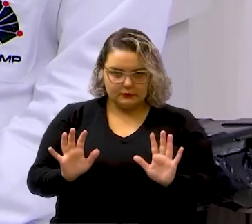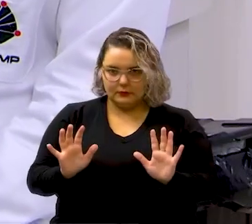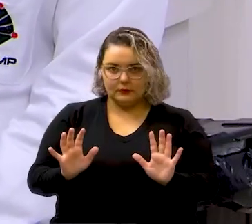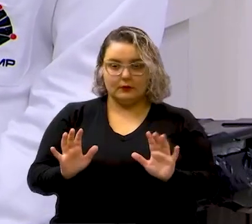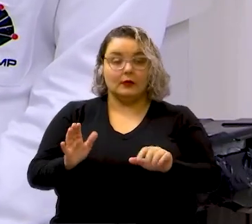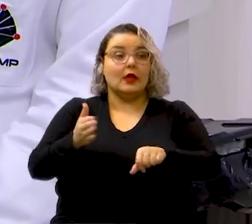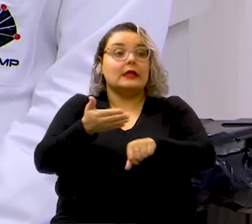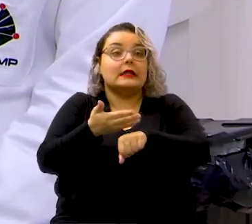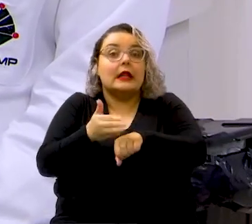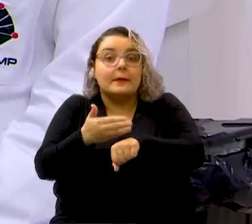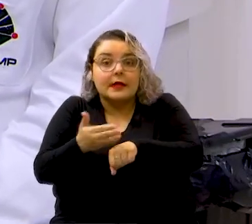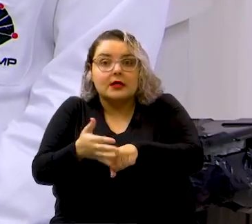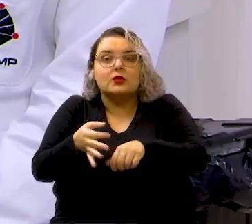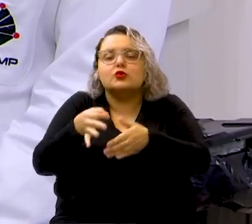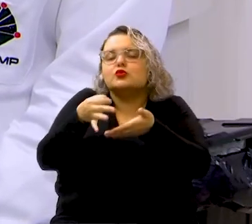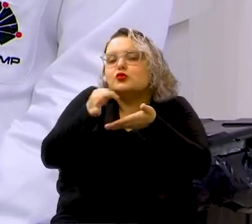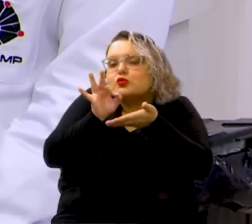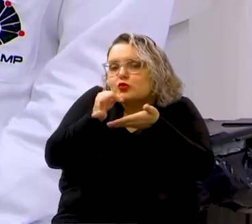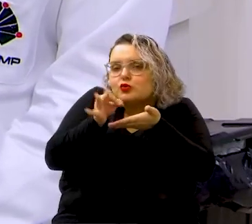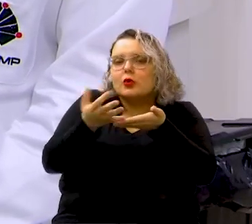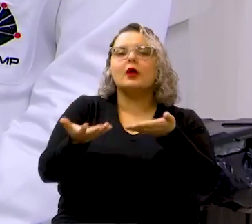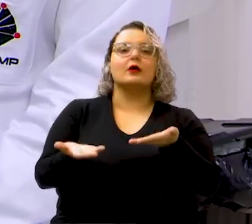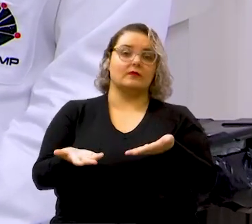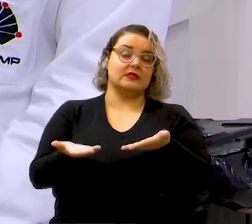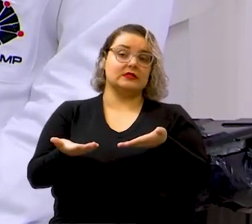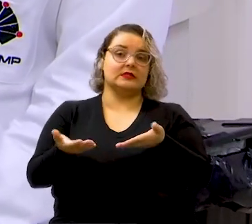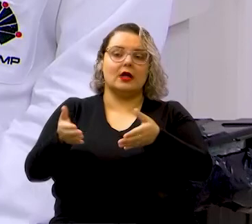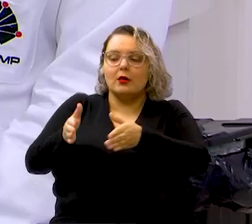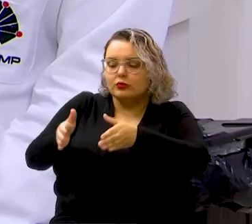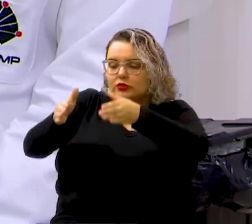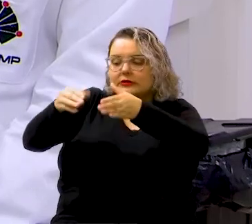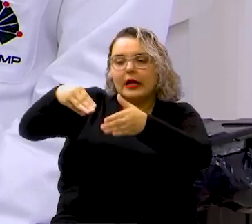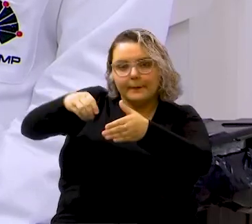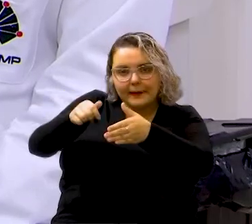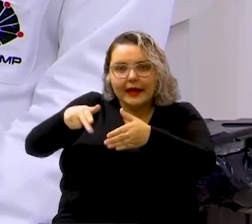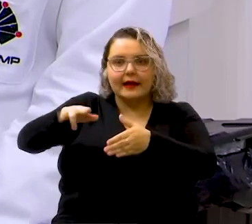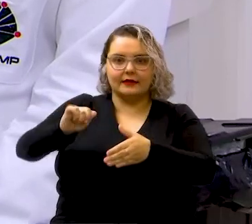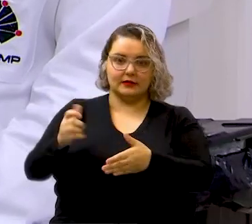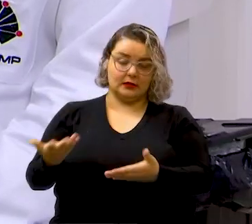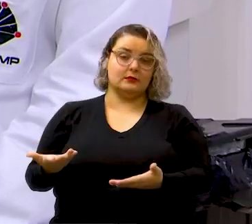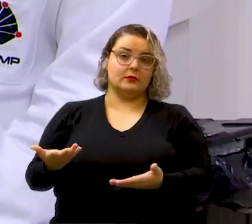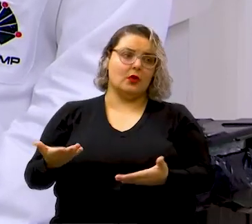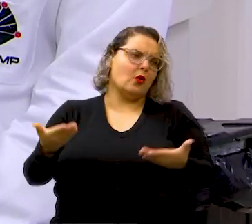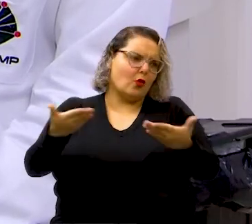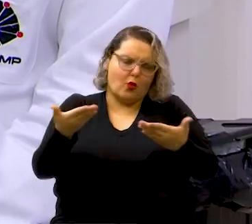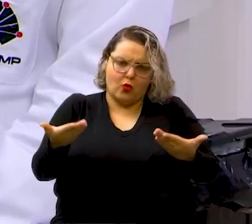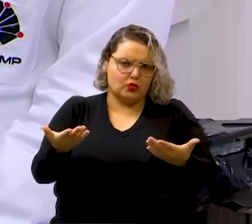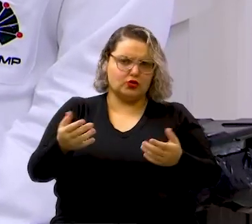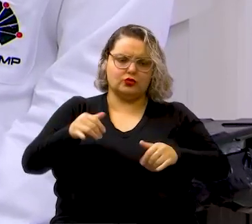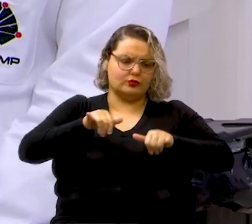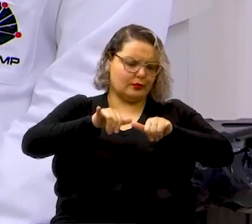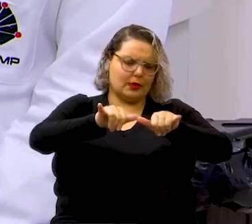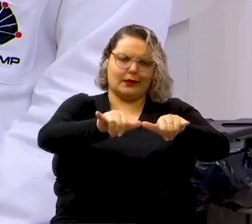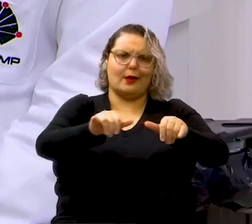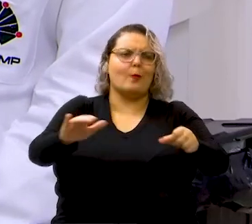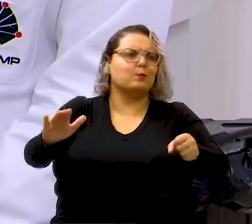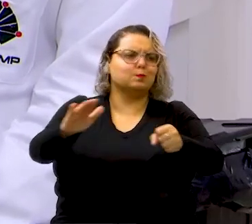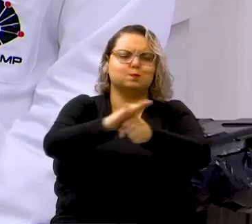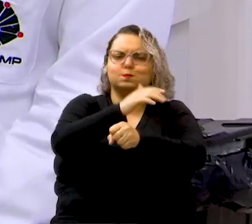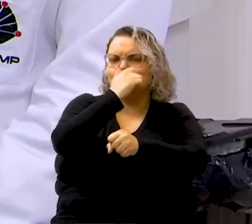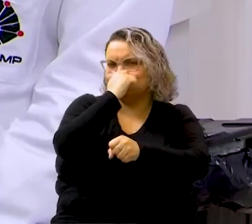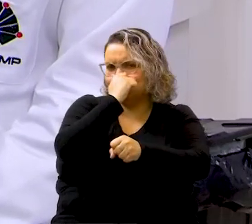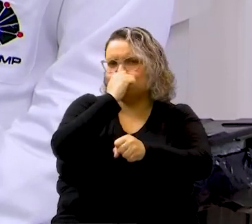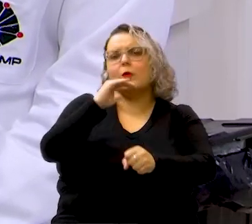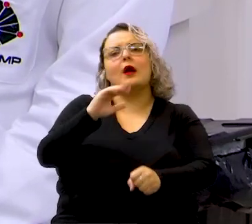mão da praticidade, do cafezinho ali, né, na máquina, da cápsula, porque hoje em dia as prateleiras do mercado